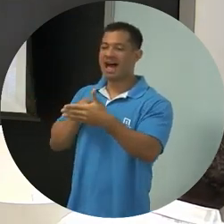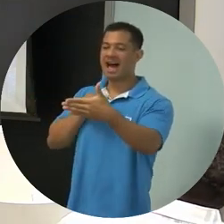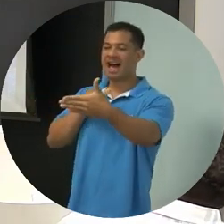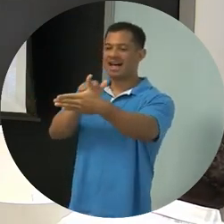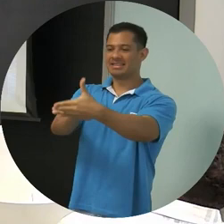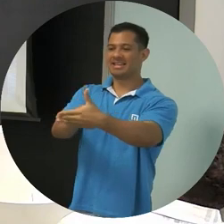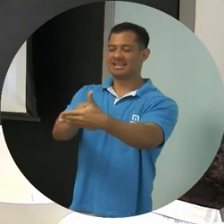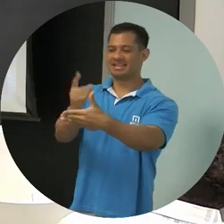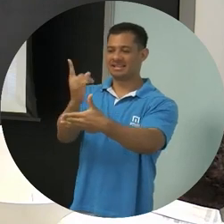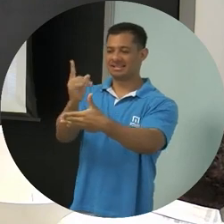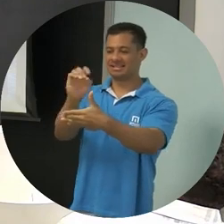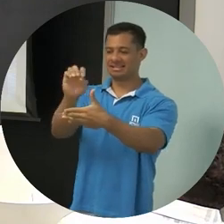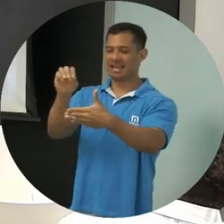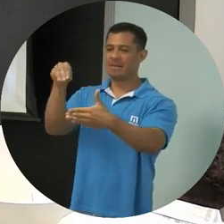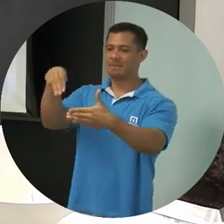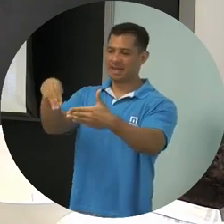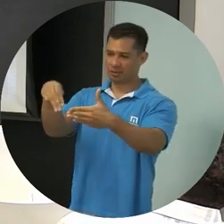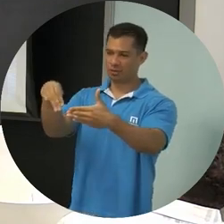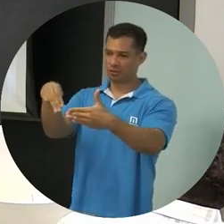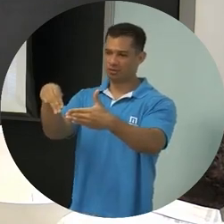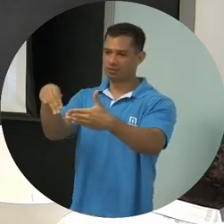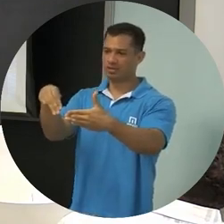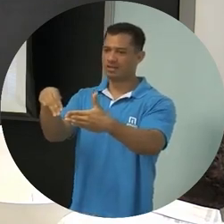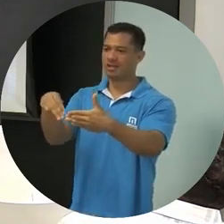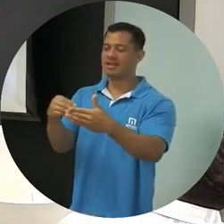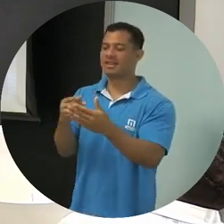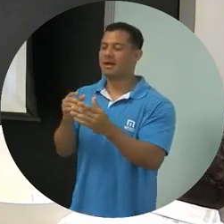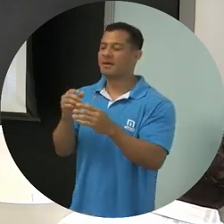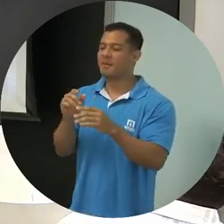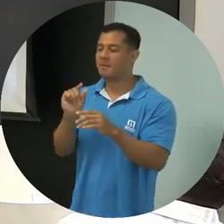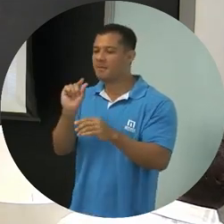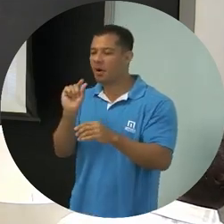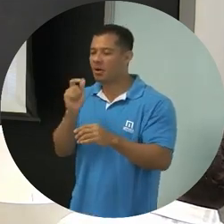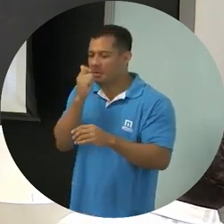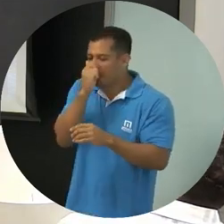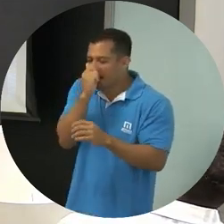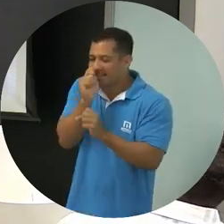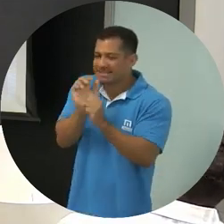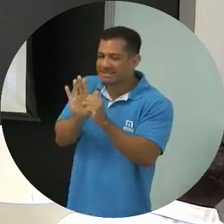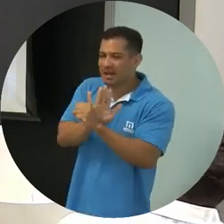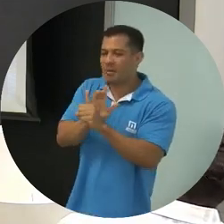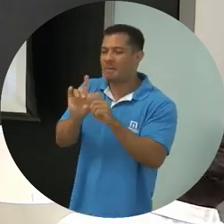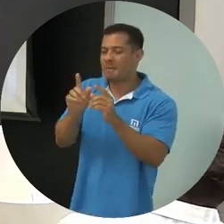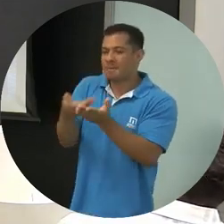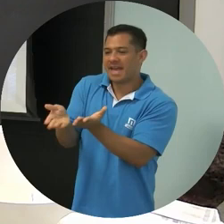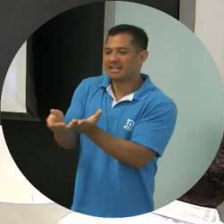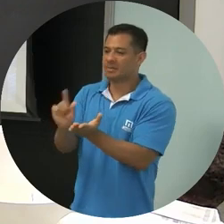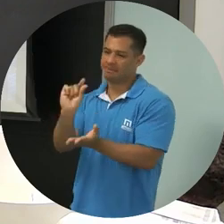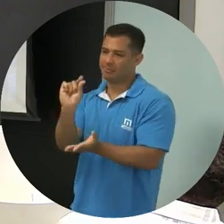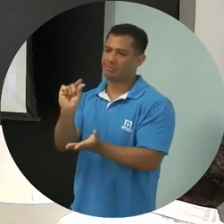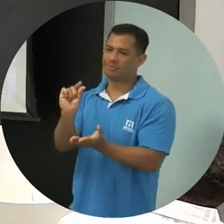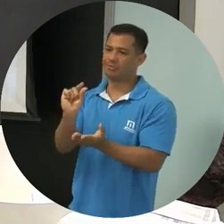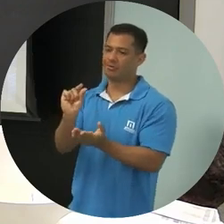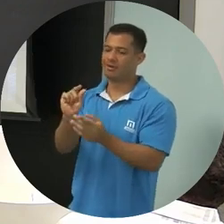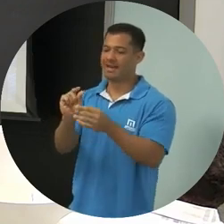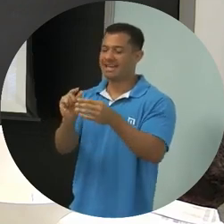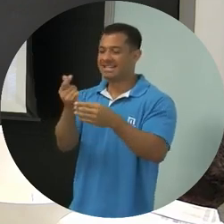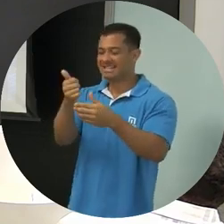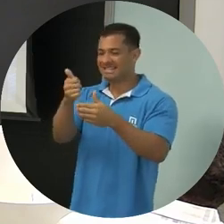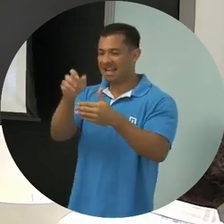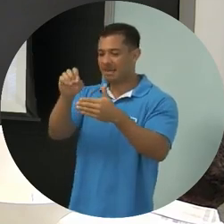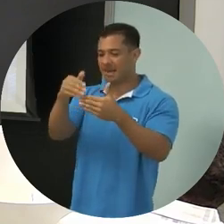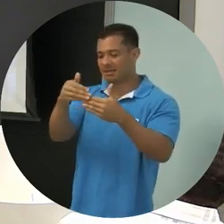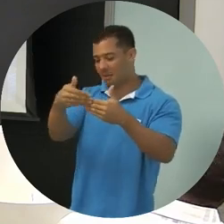uma perda não tão significativa de pressão numa linha de alta pressão. A partir de 100 metros, você começa a ter